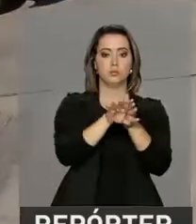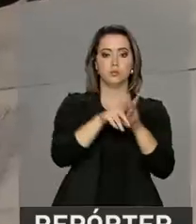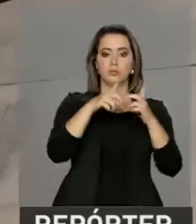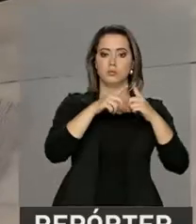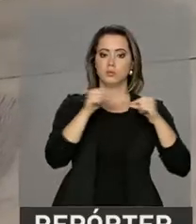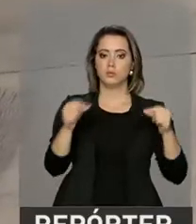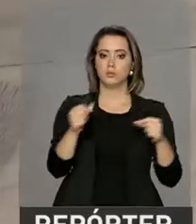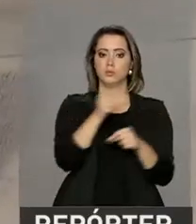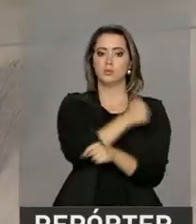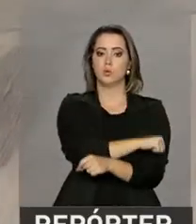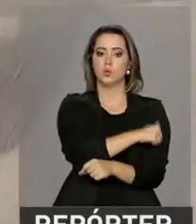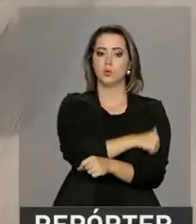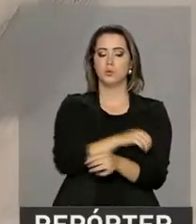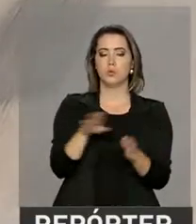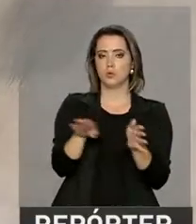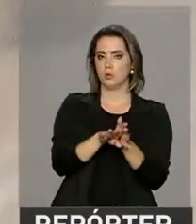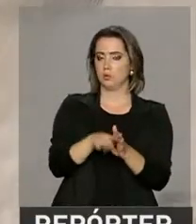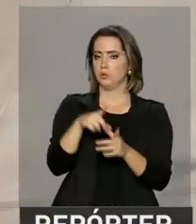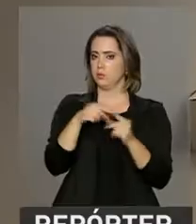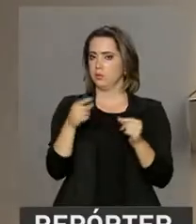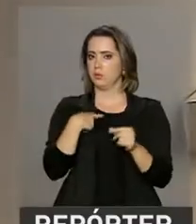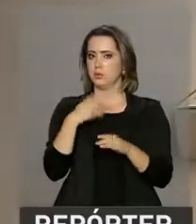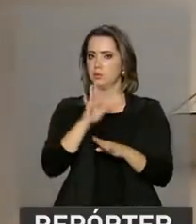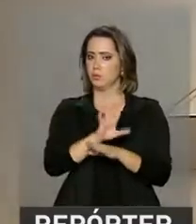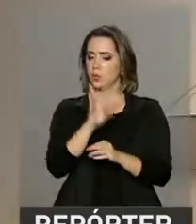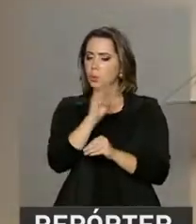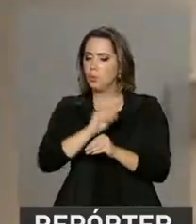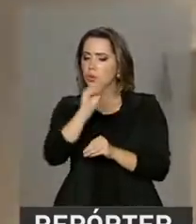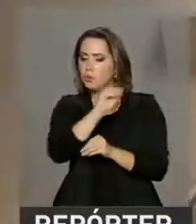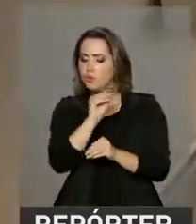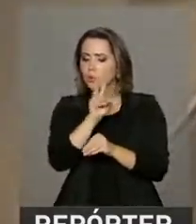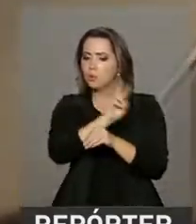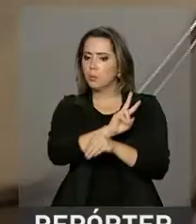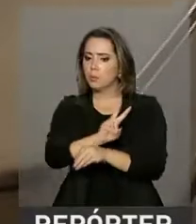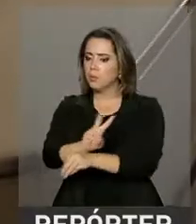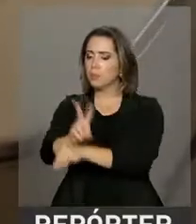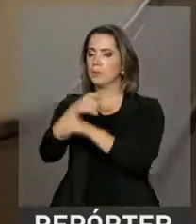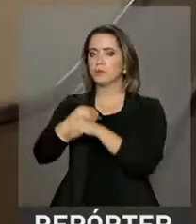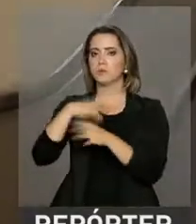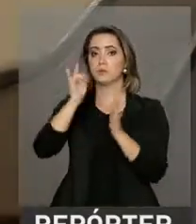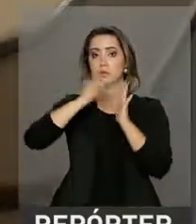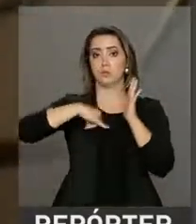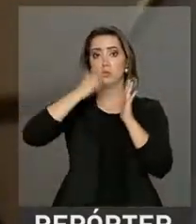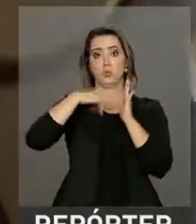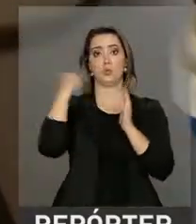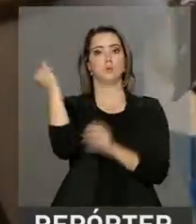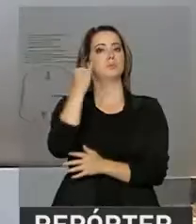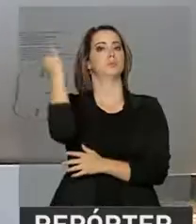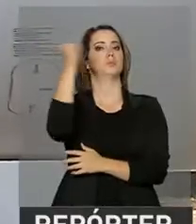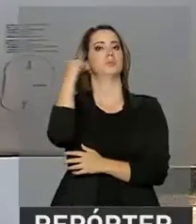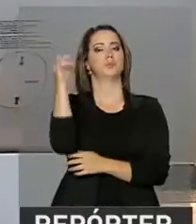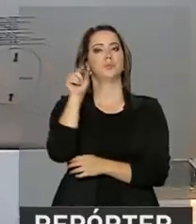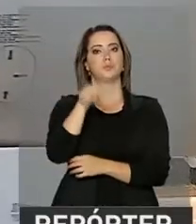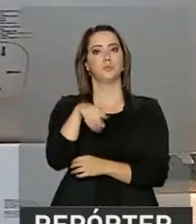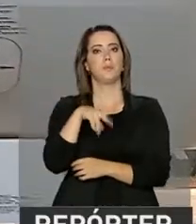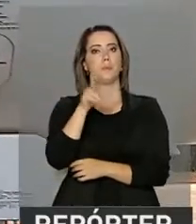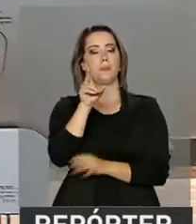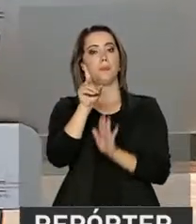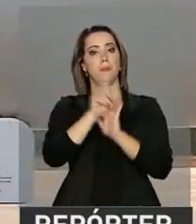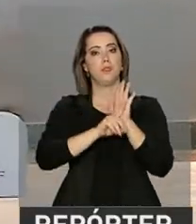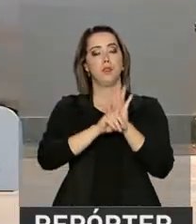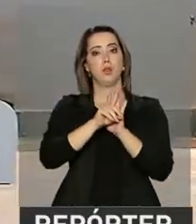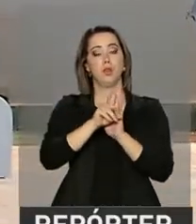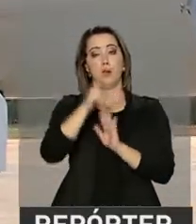de Brasília. Para garantir a integridade de documentos que contam momentos decisivos da nossa história, o diretor do